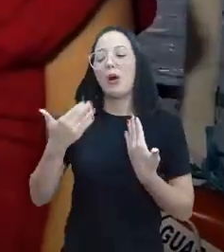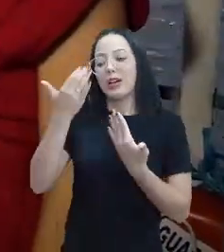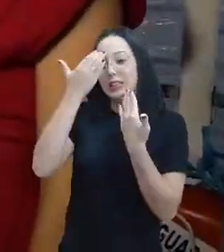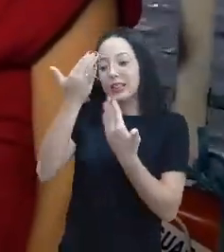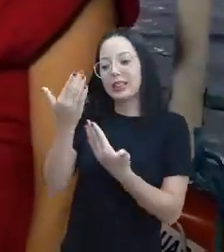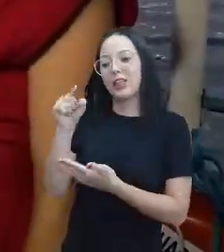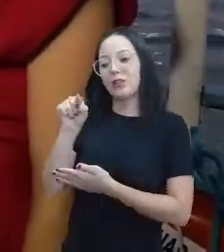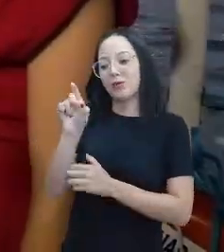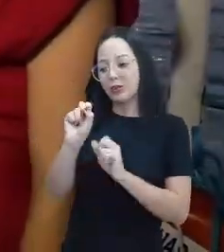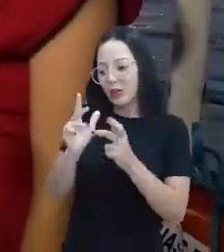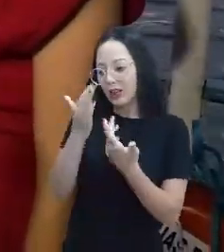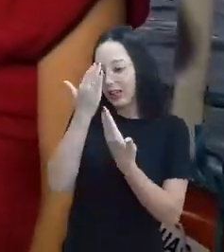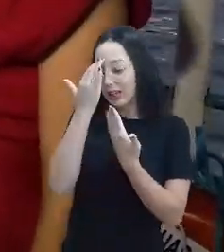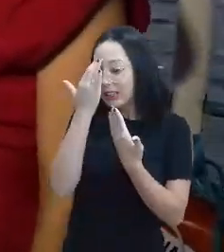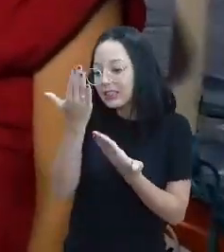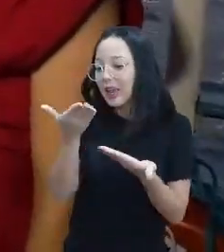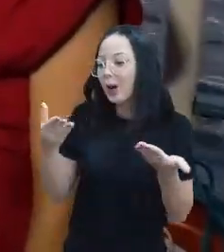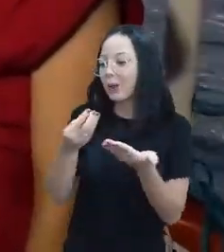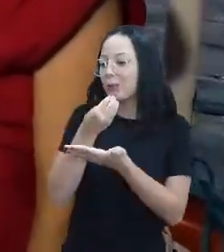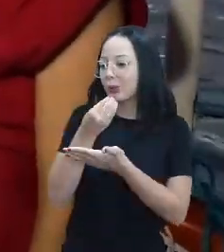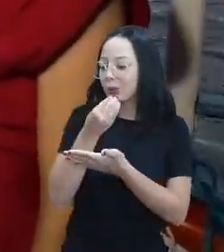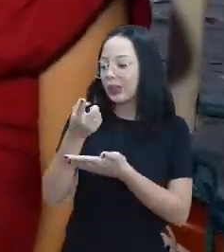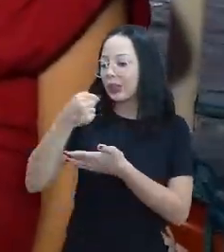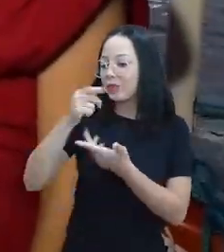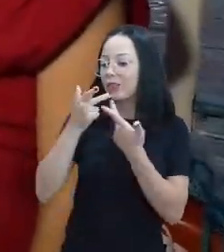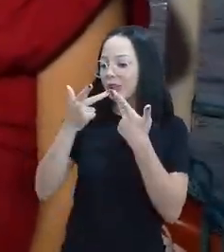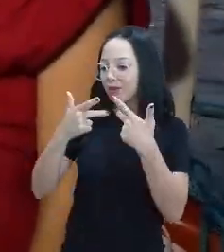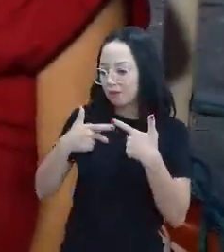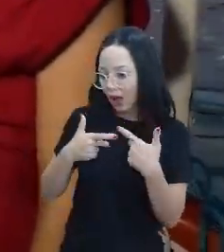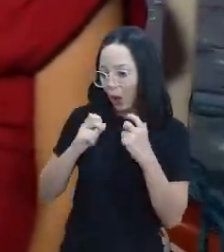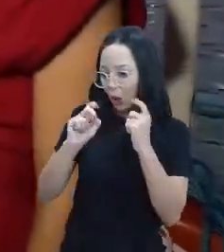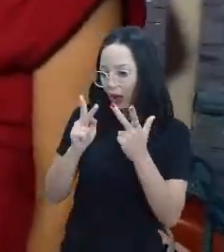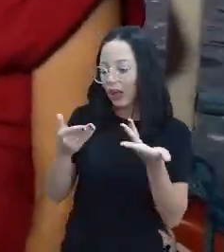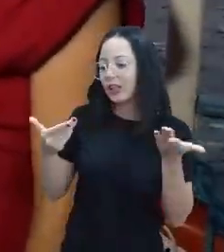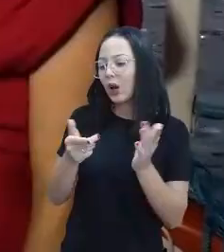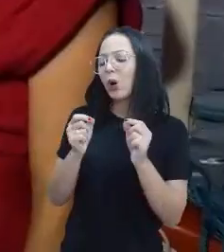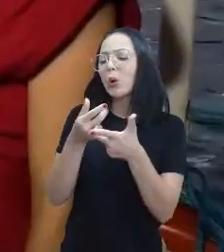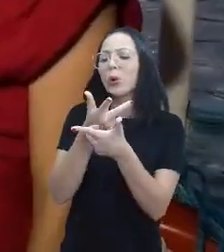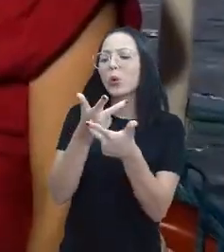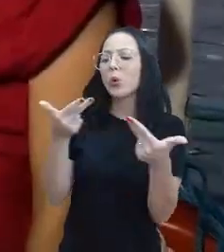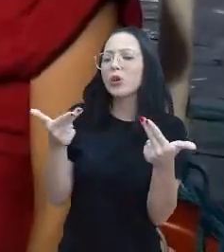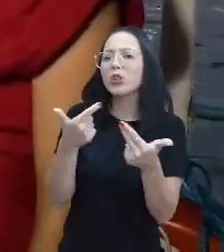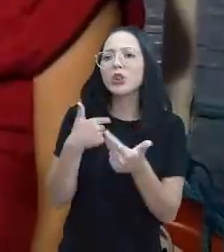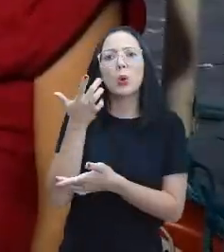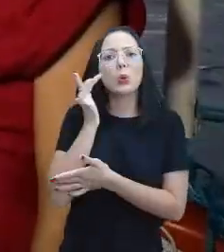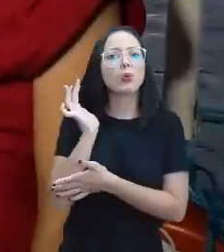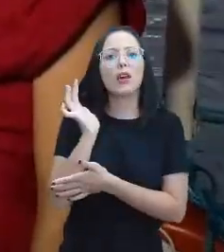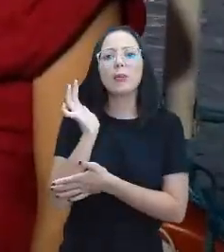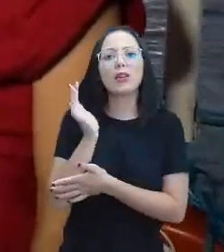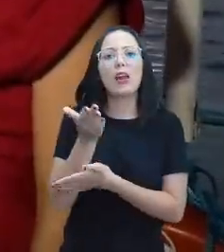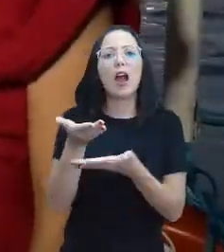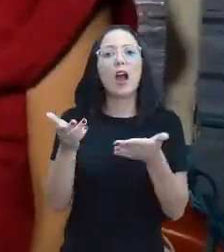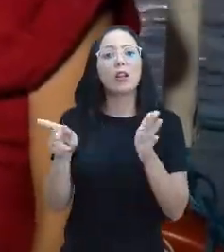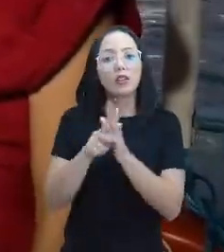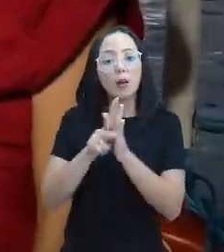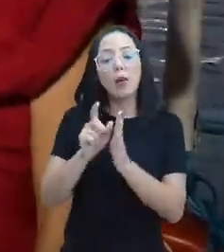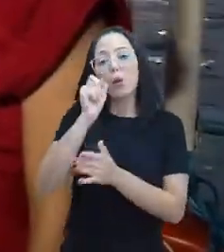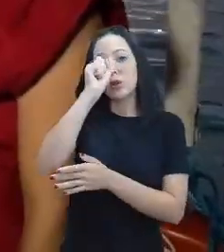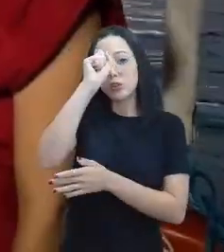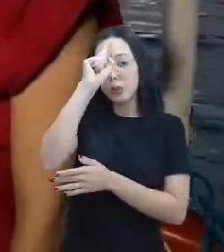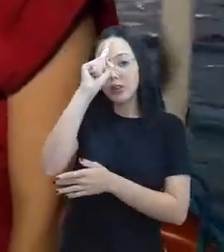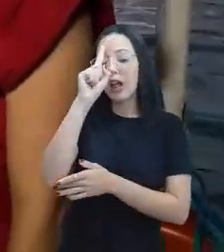agradecer aqui, tá? Essa oportunidade que a senhora nos dá de trazer coisas que nem eu mesmo sabia. que o Hospital do Câncer